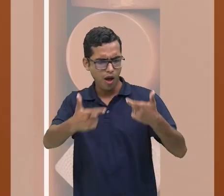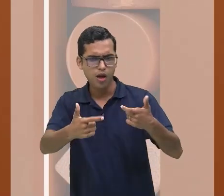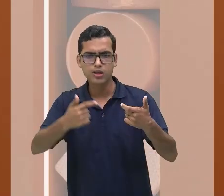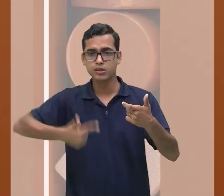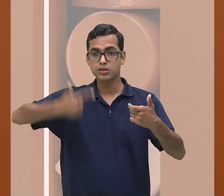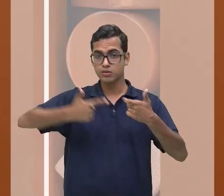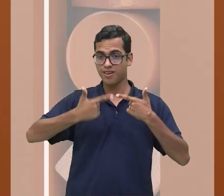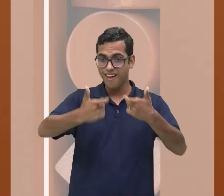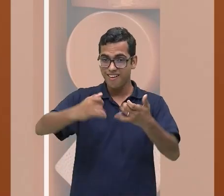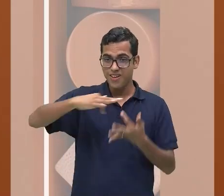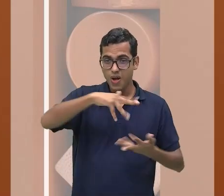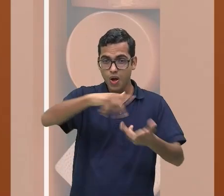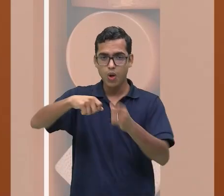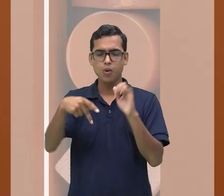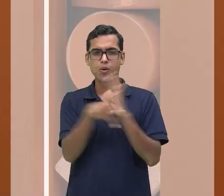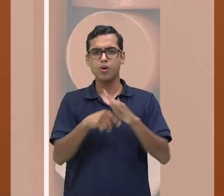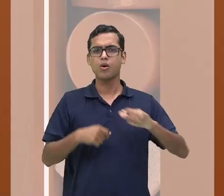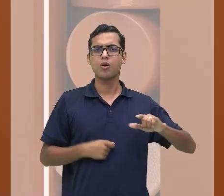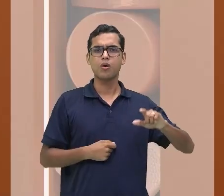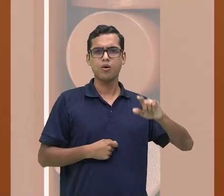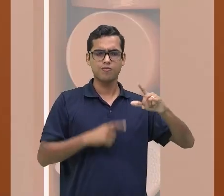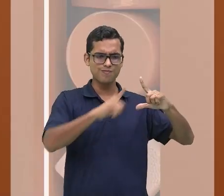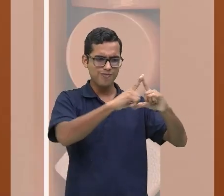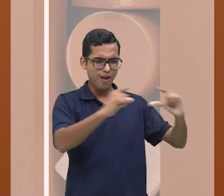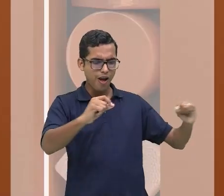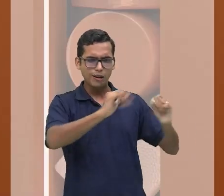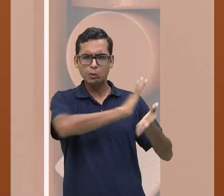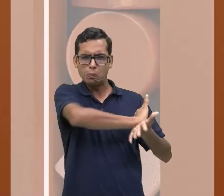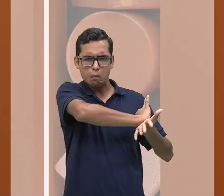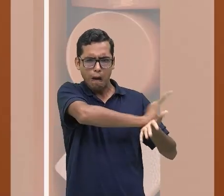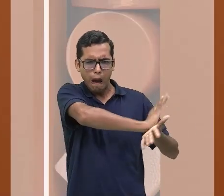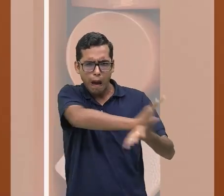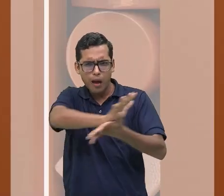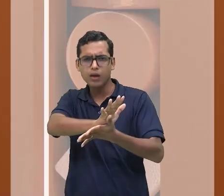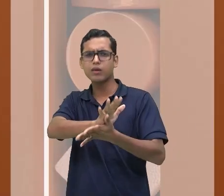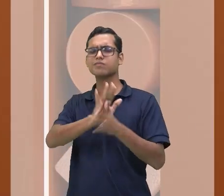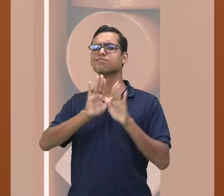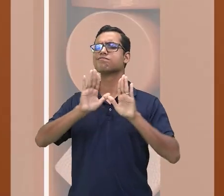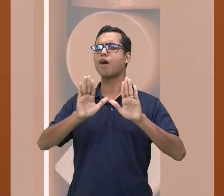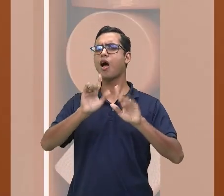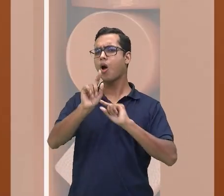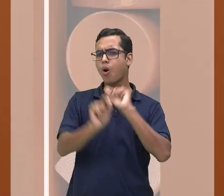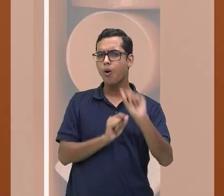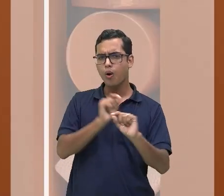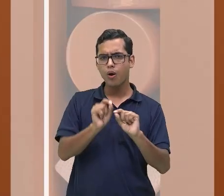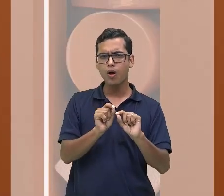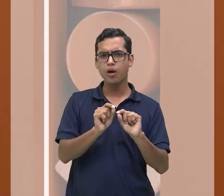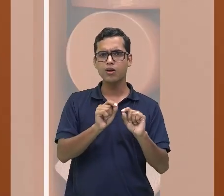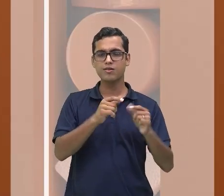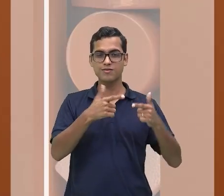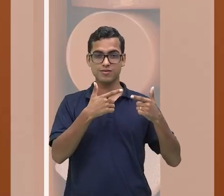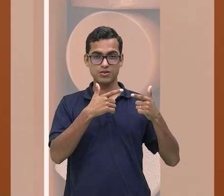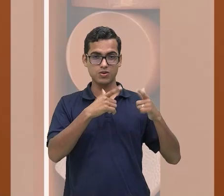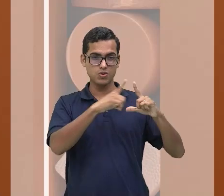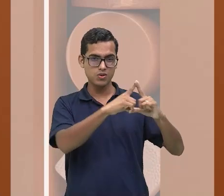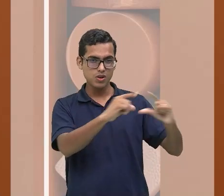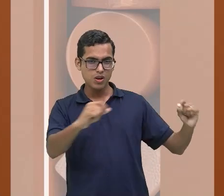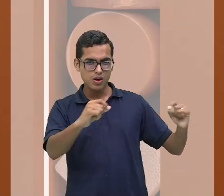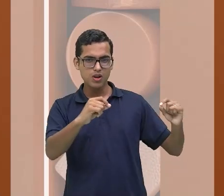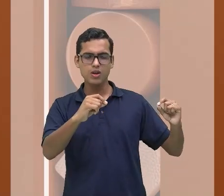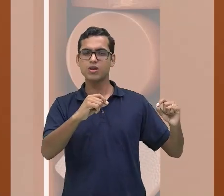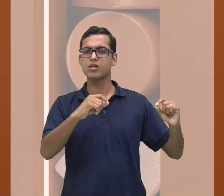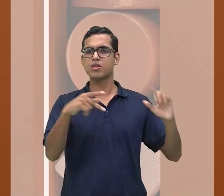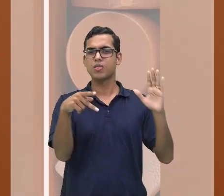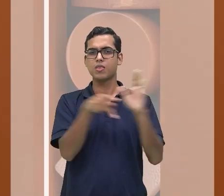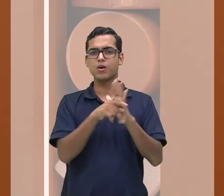Guerra Mundial, o Japão foi totalmente devastado, né? Mas quem que vai destruir o Japão? Os Estados